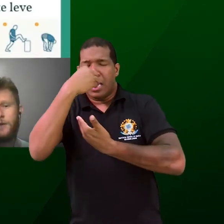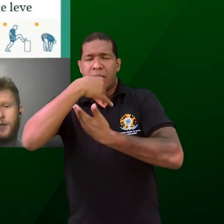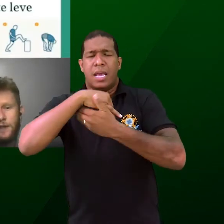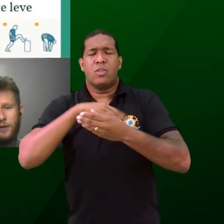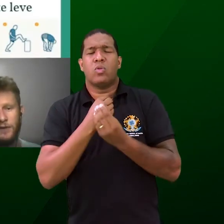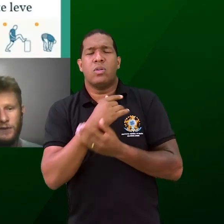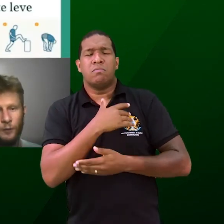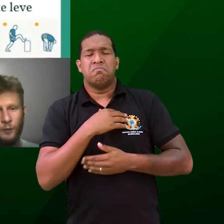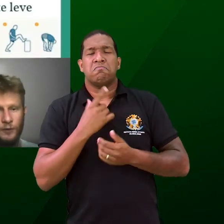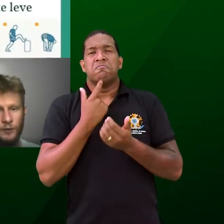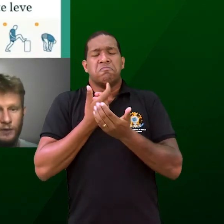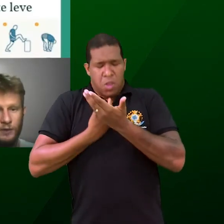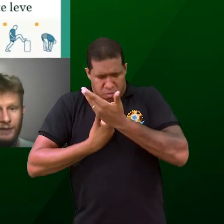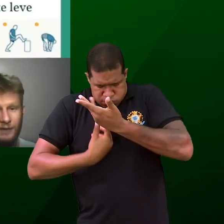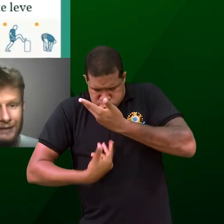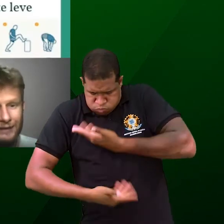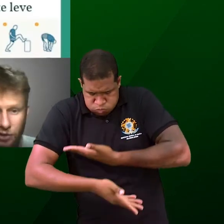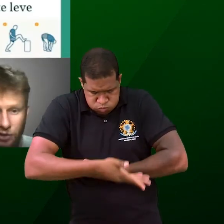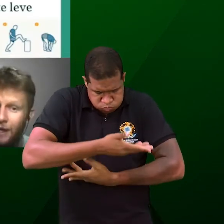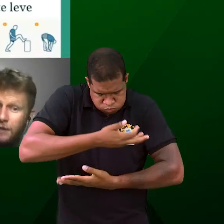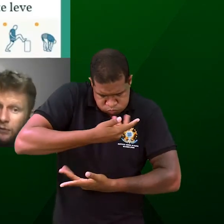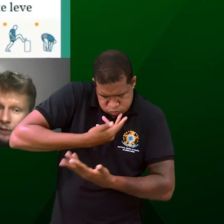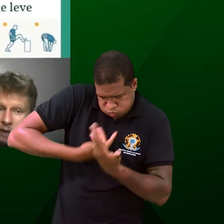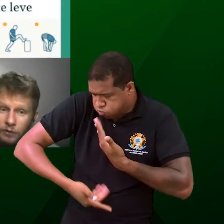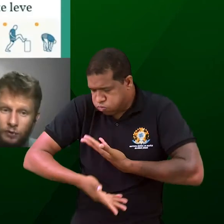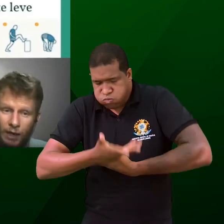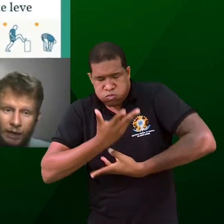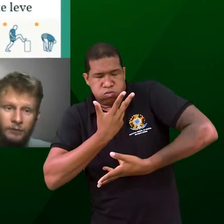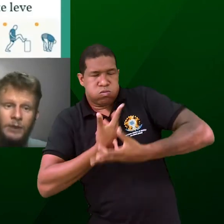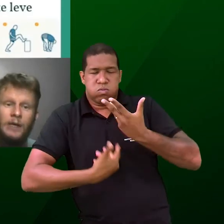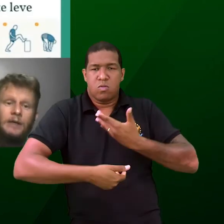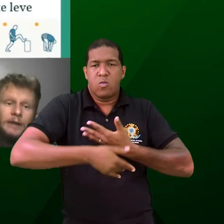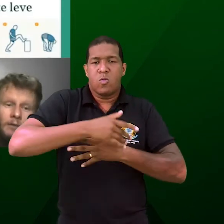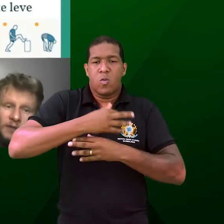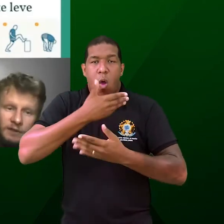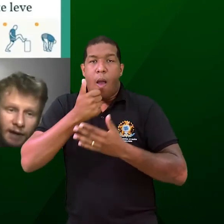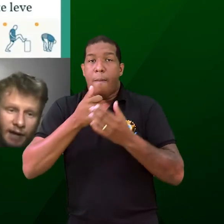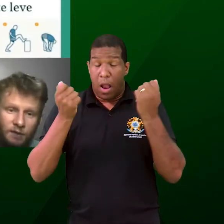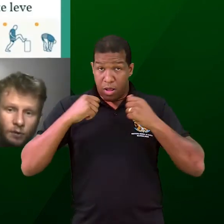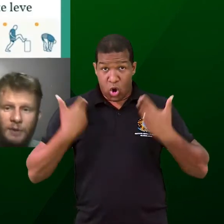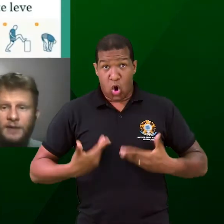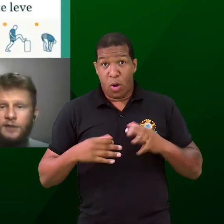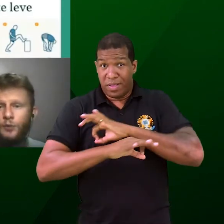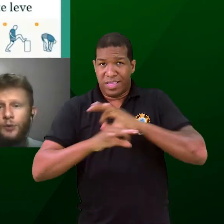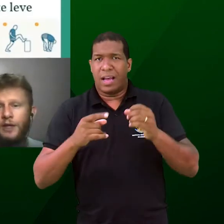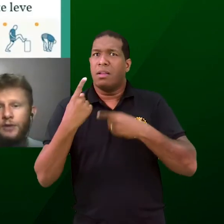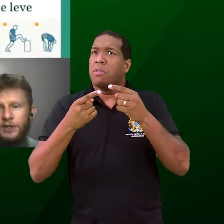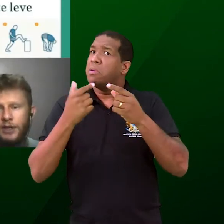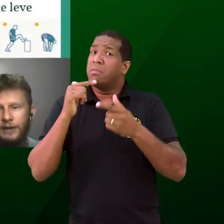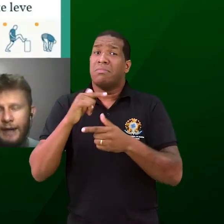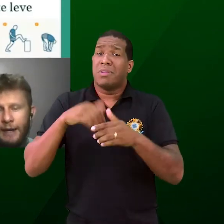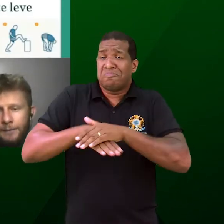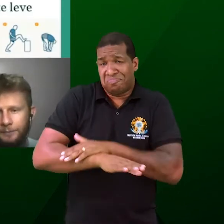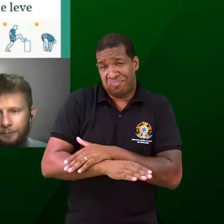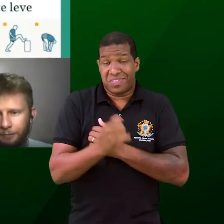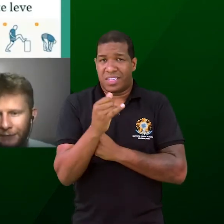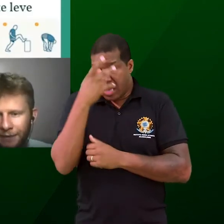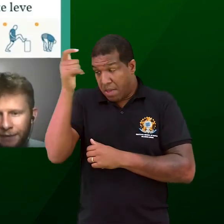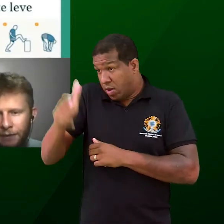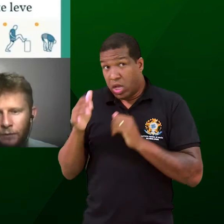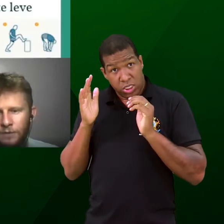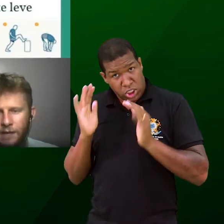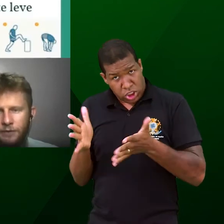deu 8 batimentos, deu 10 batimentos. Multiplica por 6, né, que vai dar o que seria a tua